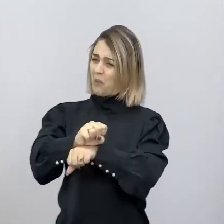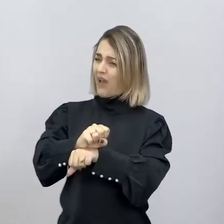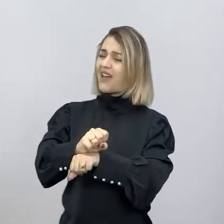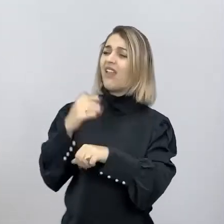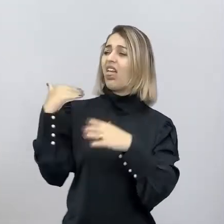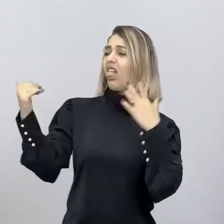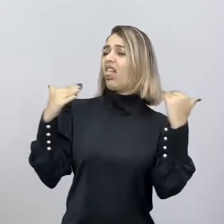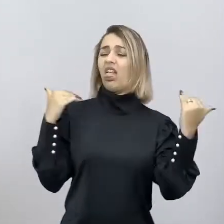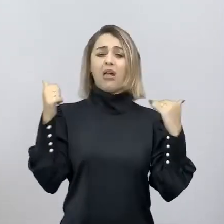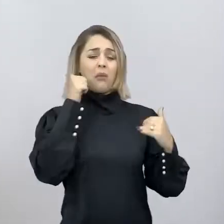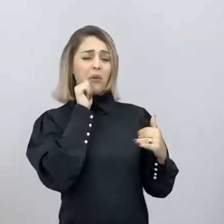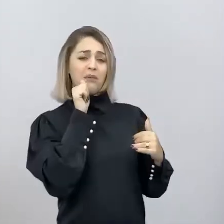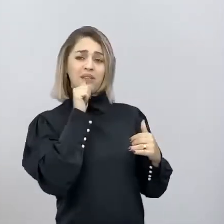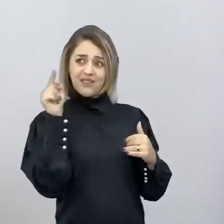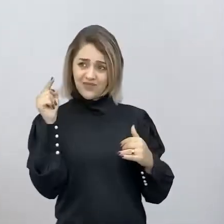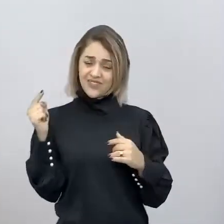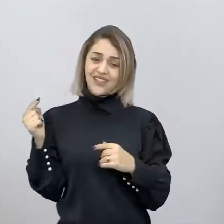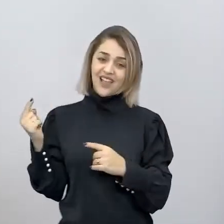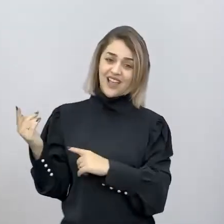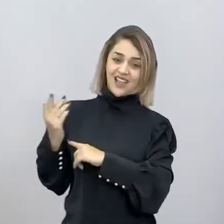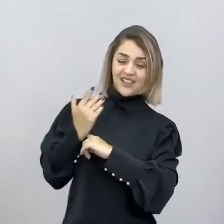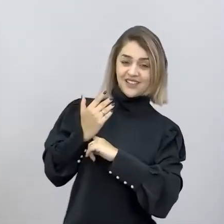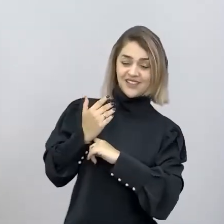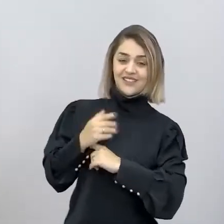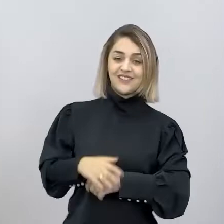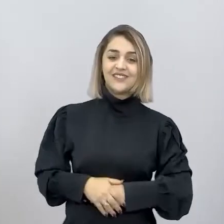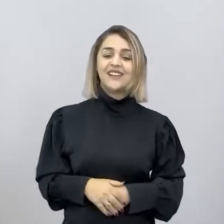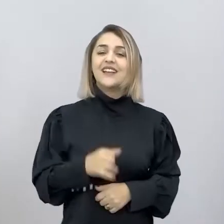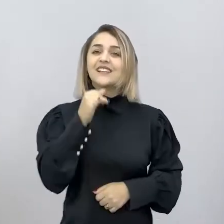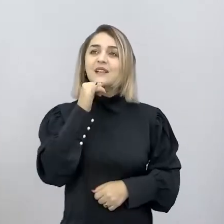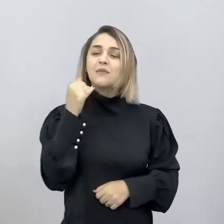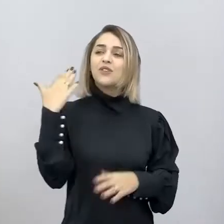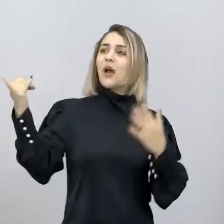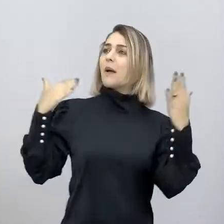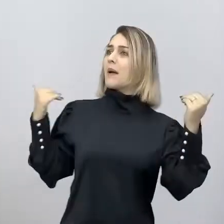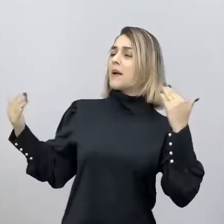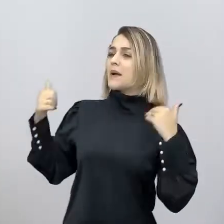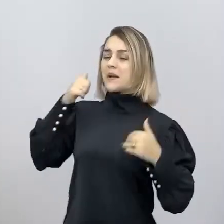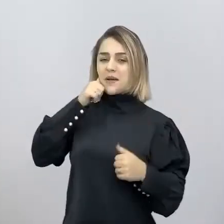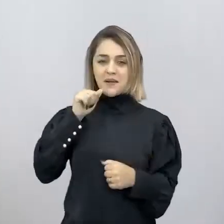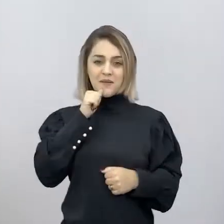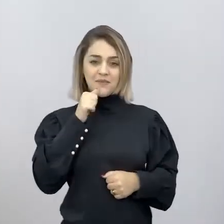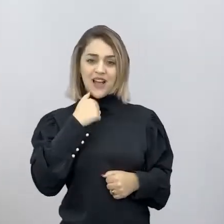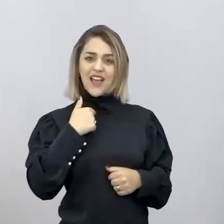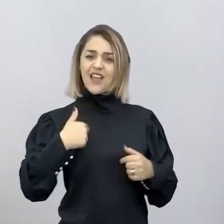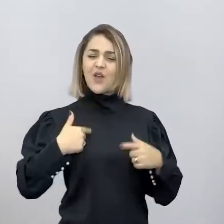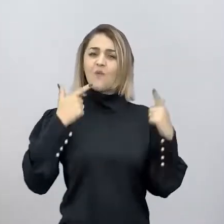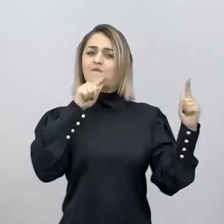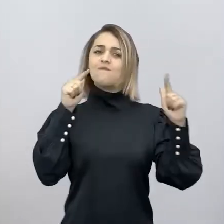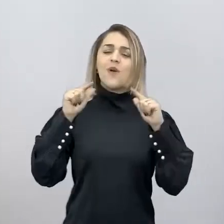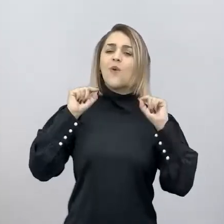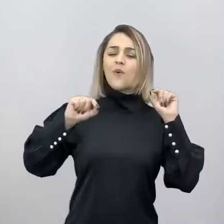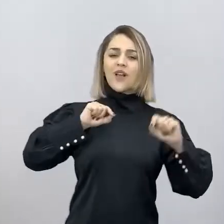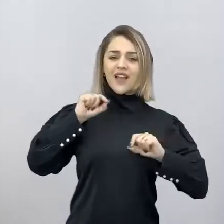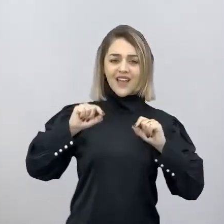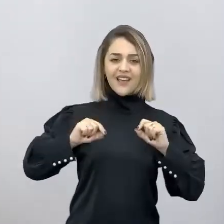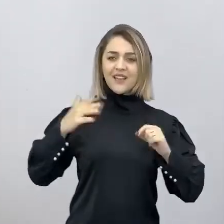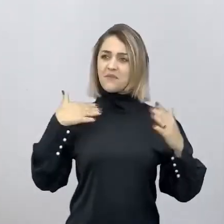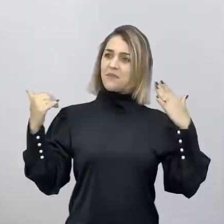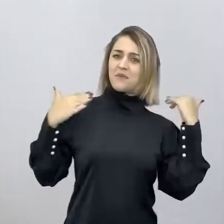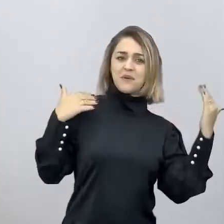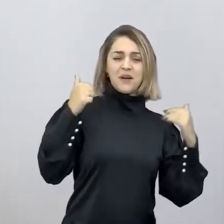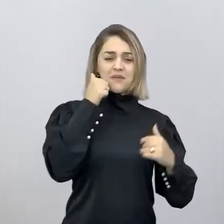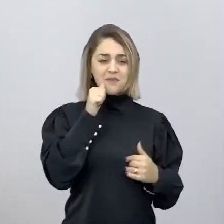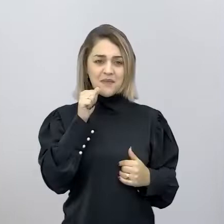Exato. Então faz assim, quando alguém falar mãe, mãe, mãe, mãe, mãe, vou manifestar. O meu manifesto, que toda vez que alguém fale mãe, mãe, mãe, mãe, mãe, na casa